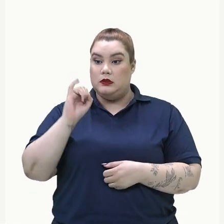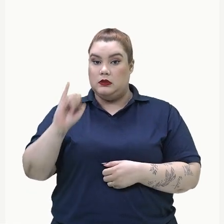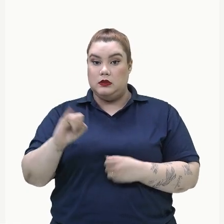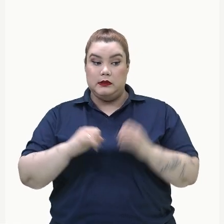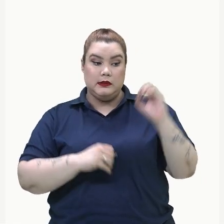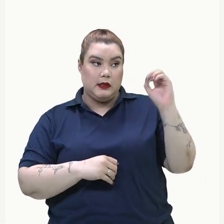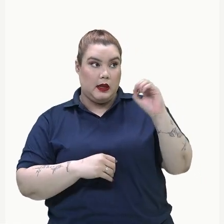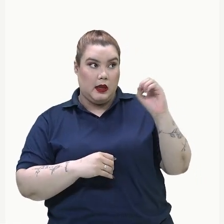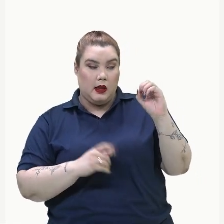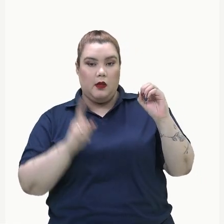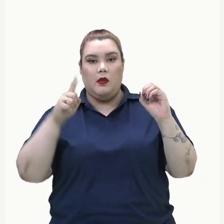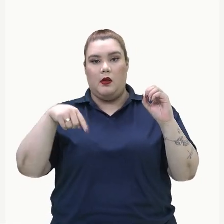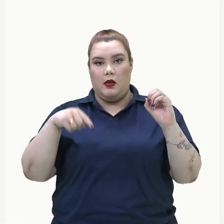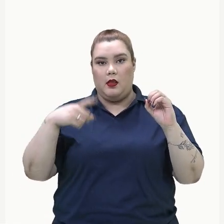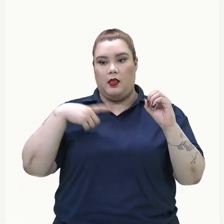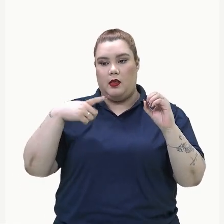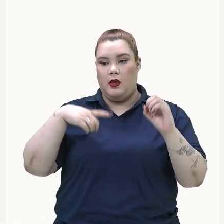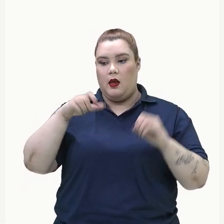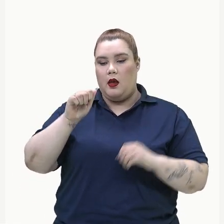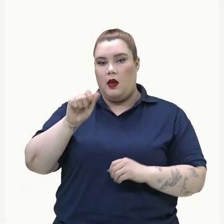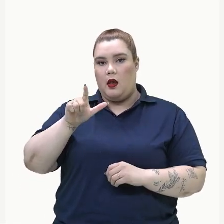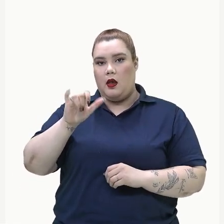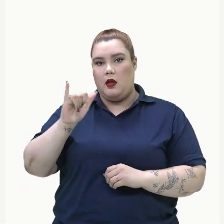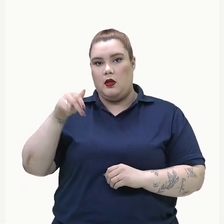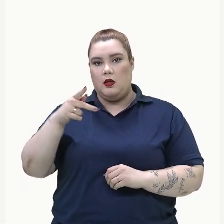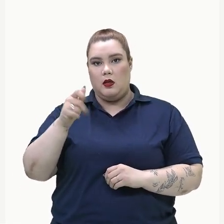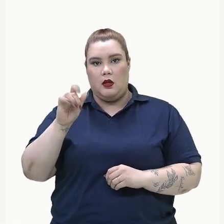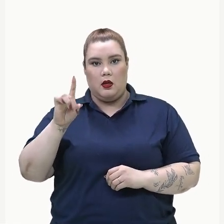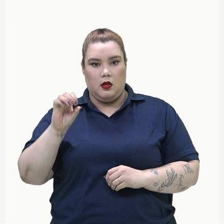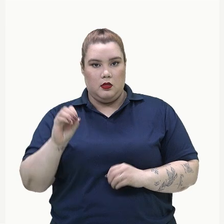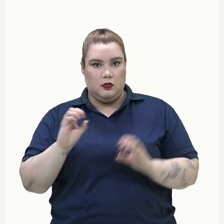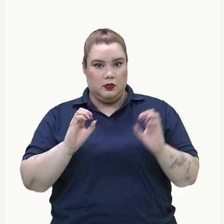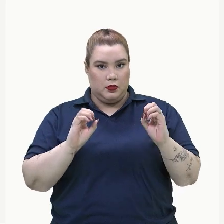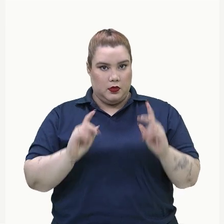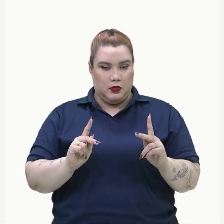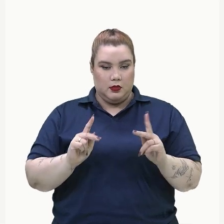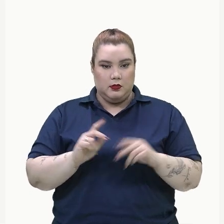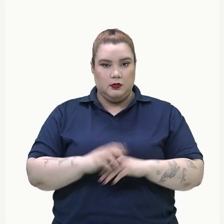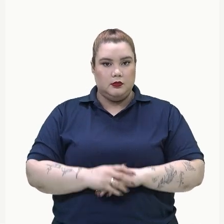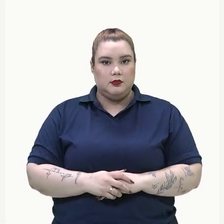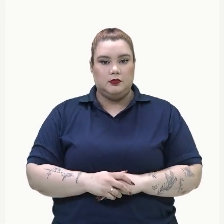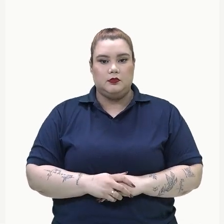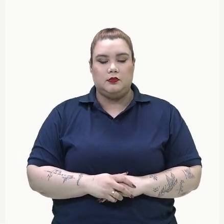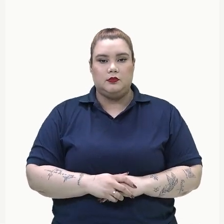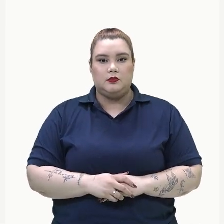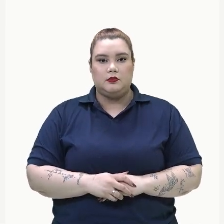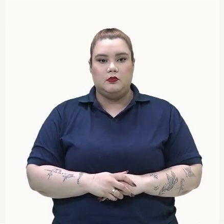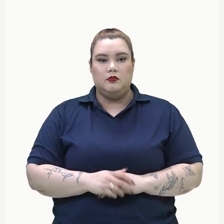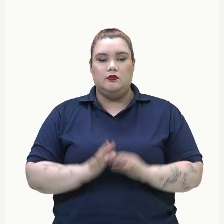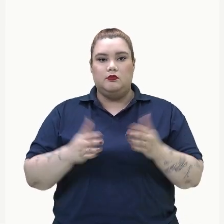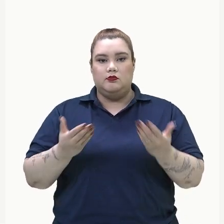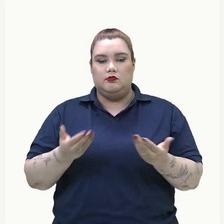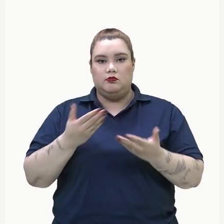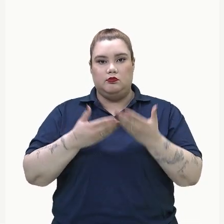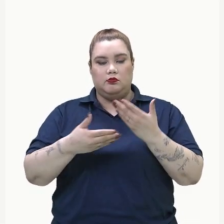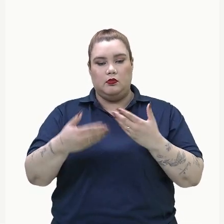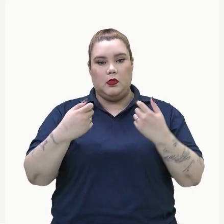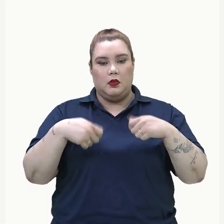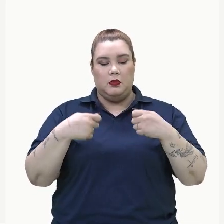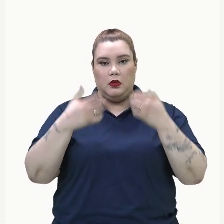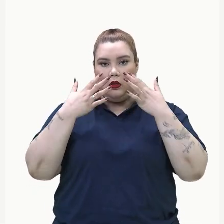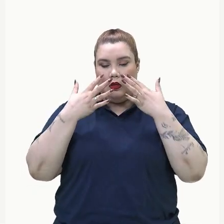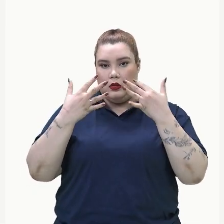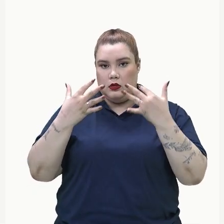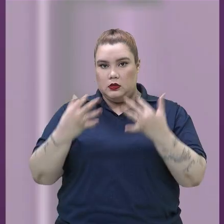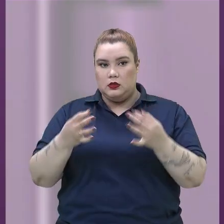0, estariam alinhados. Como deu um resultado diferente, então não está alinhado, beleza? Ainda bem que consegui corrigir a tempo,